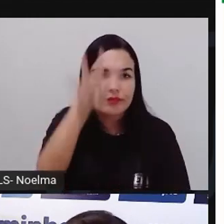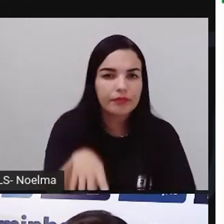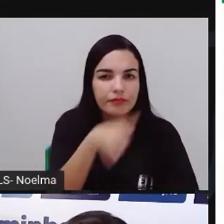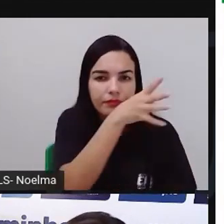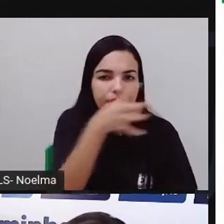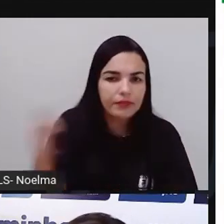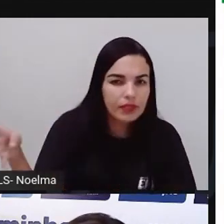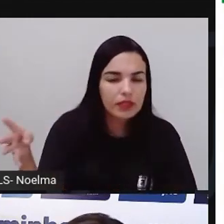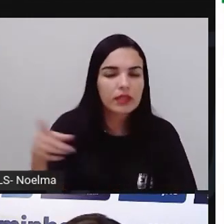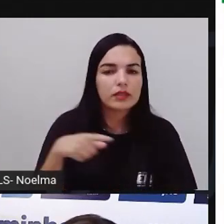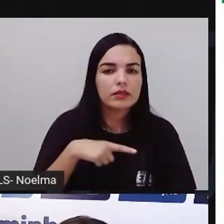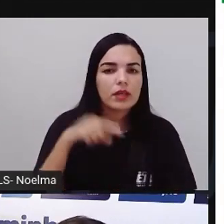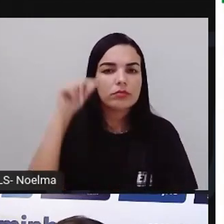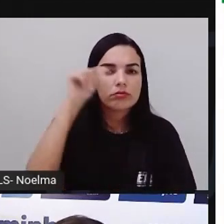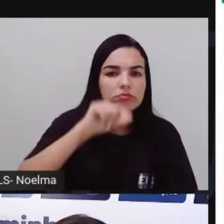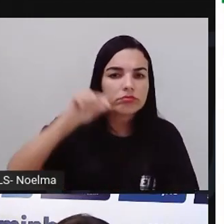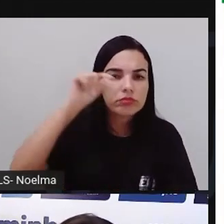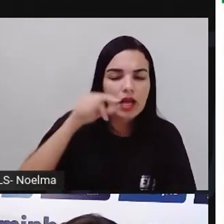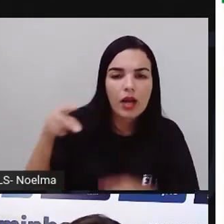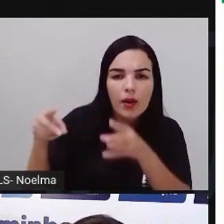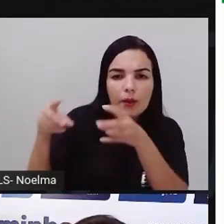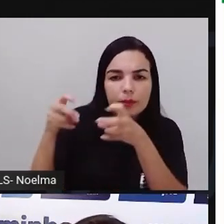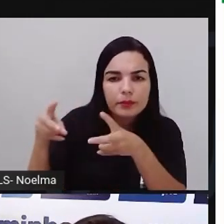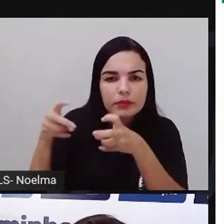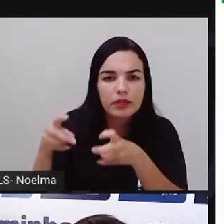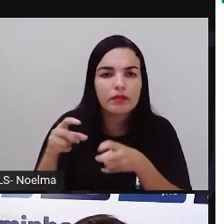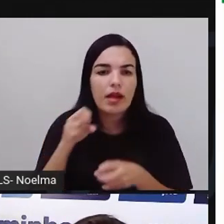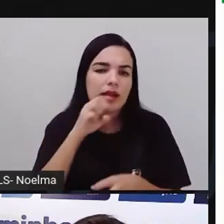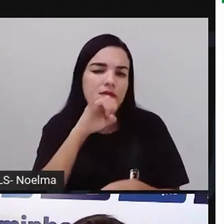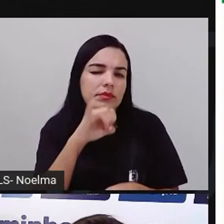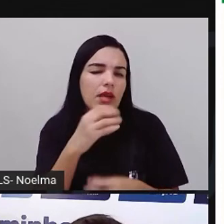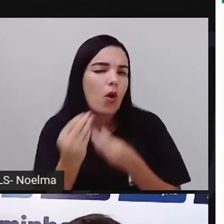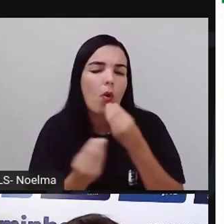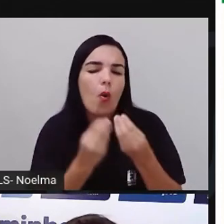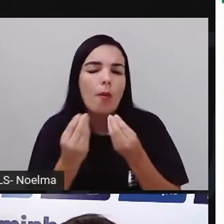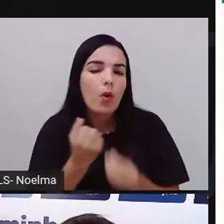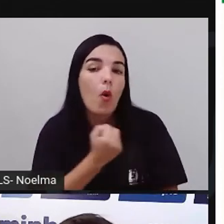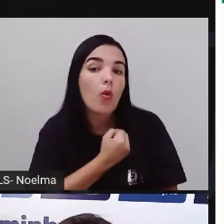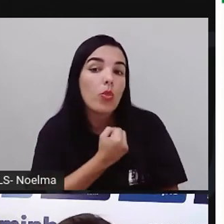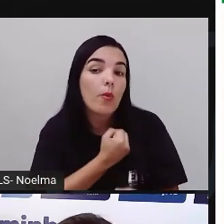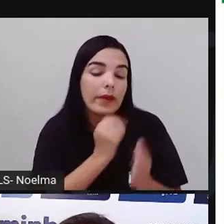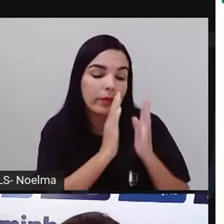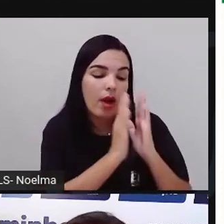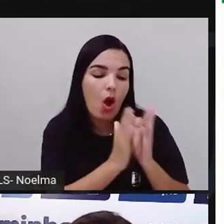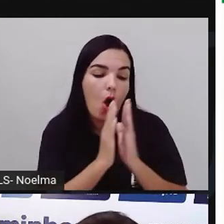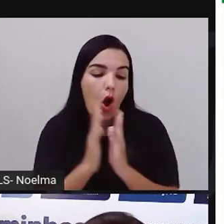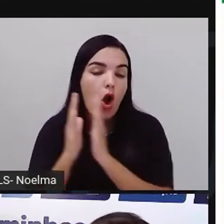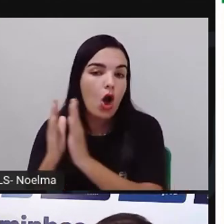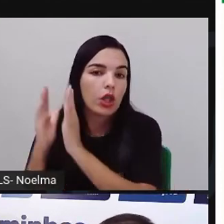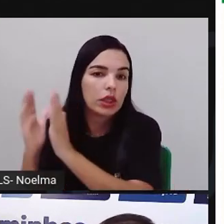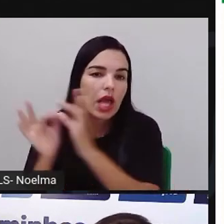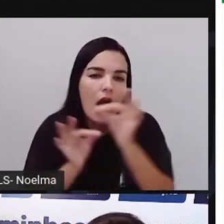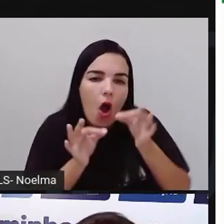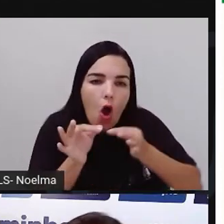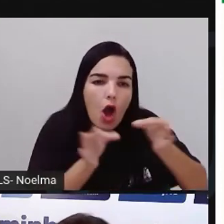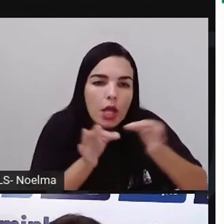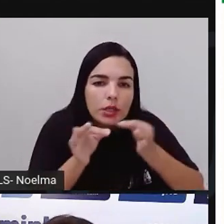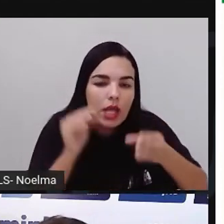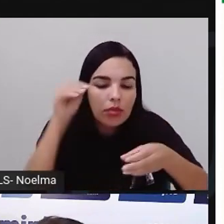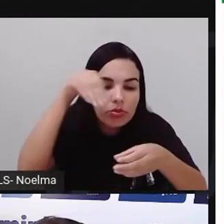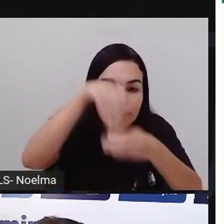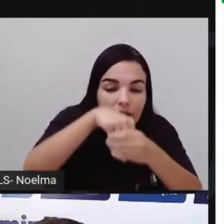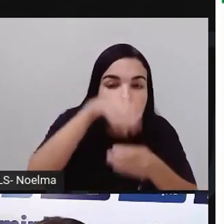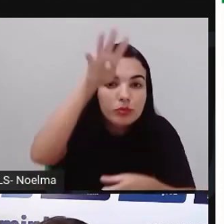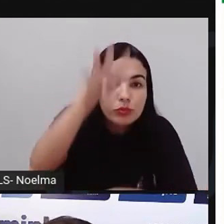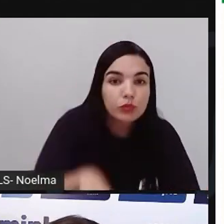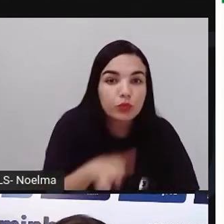utilizado e explicado pela Pro é para a gente observar como esses números eles estão organizados, né, dentro